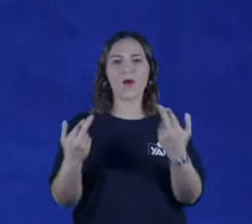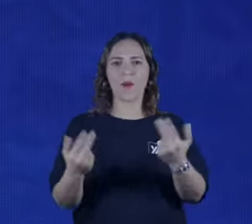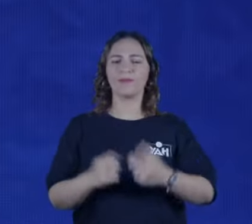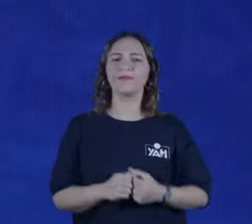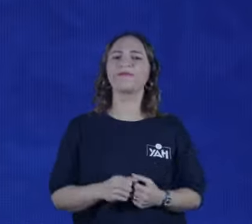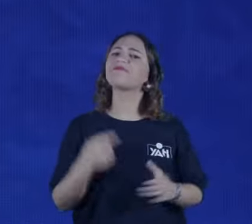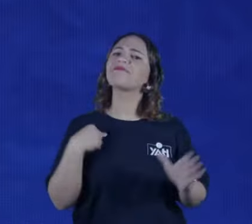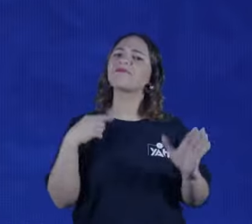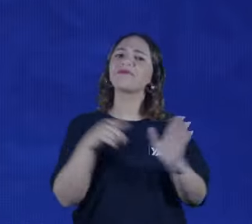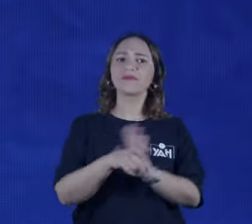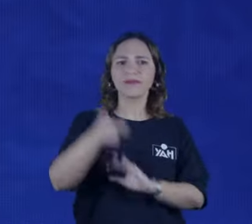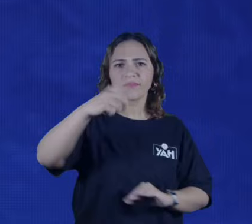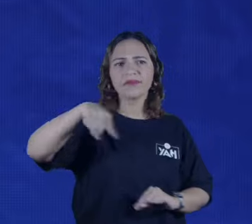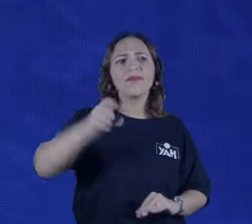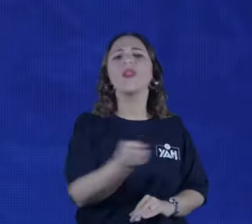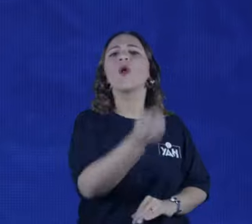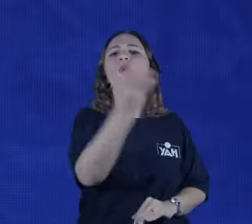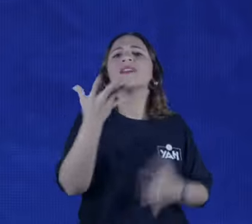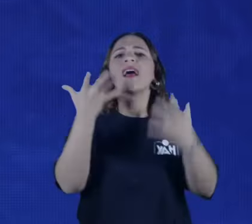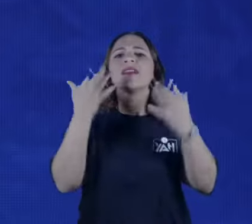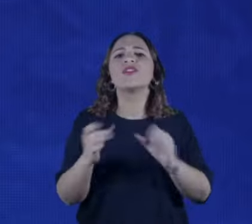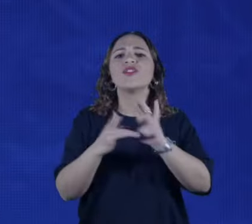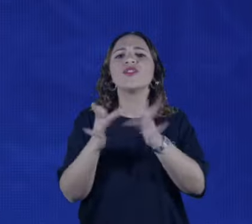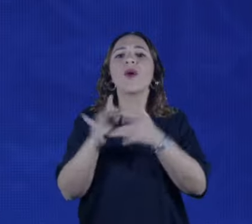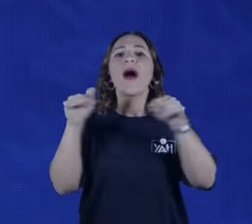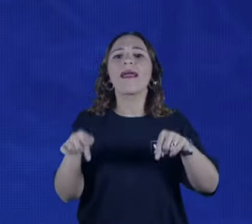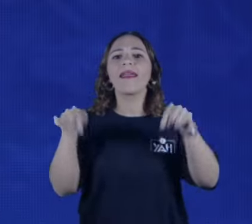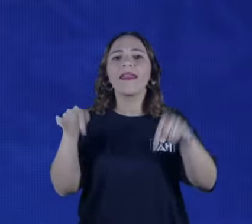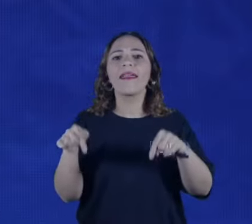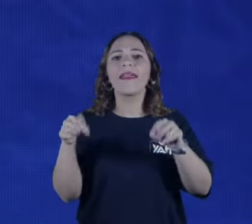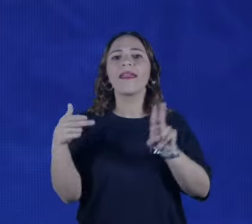se converteram aqui na nossa igreja? Levante a mão.